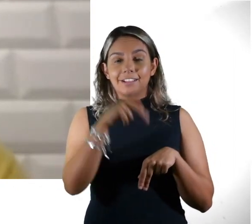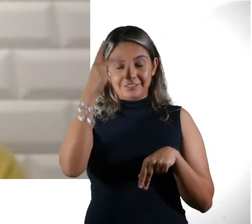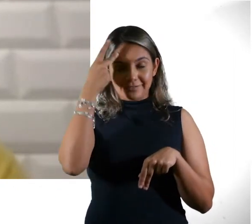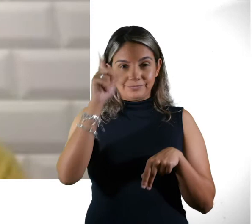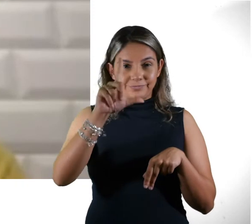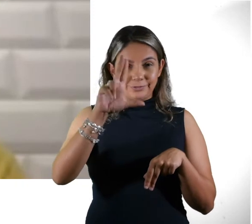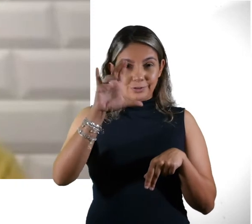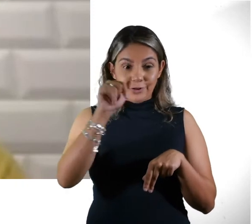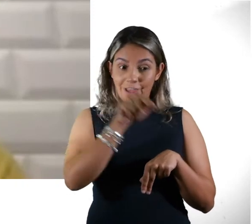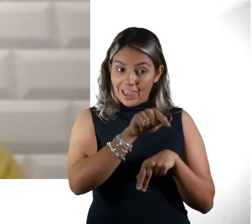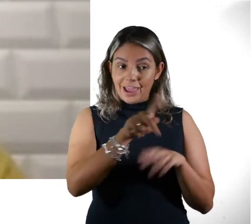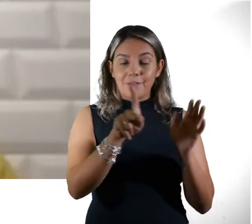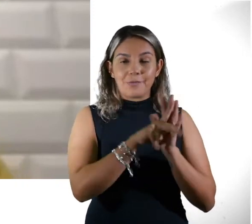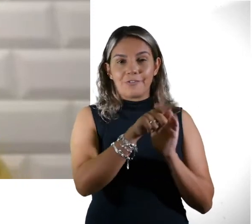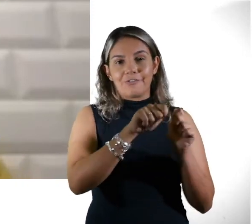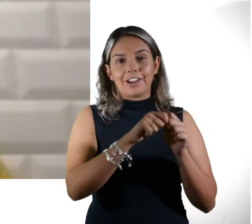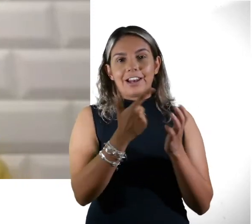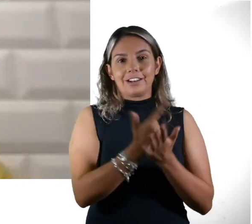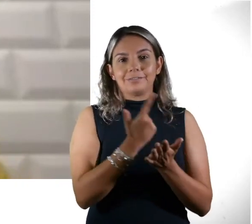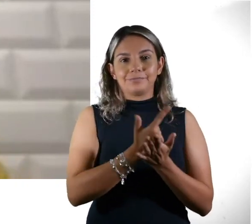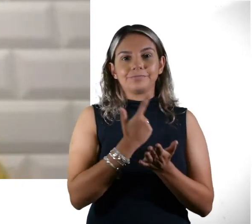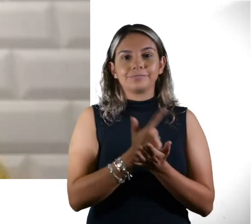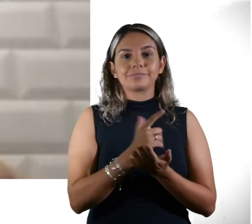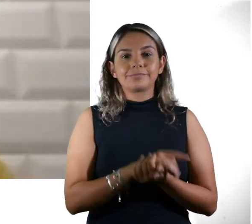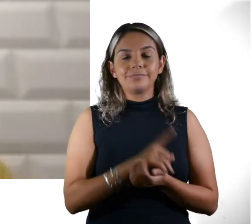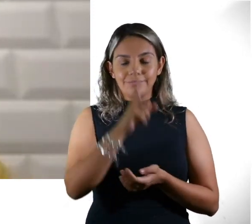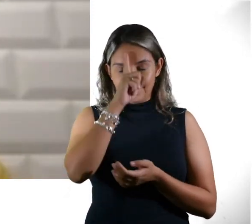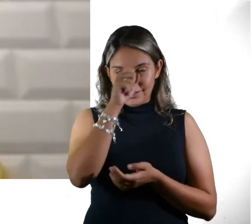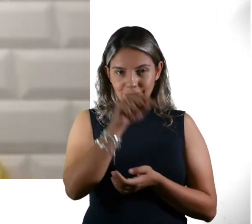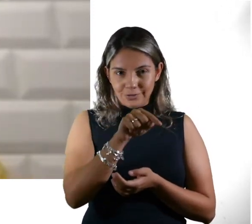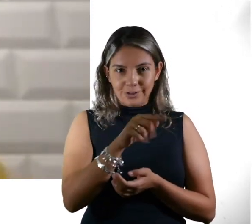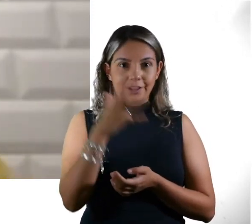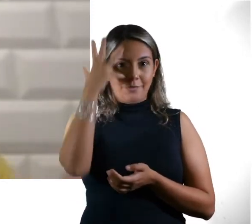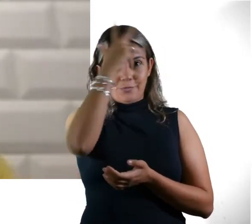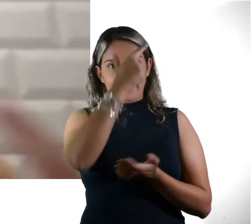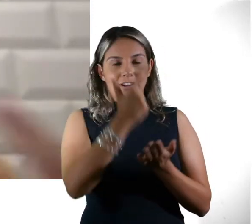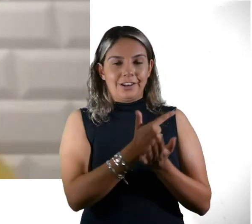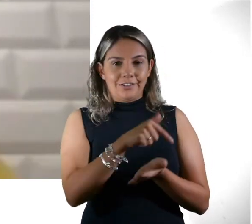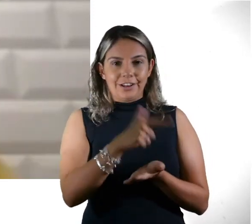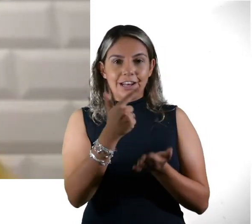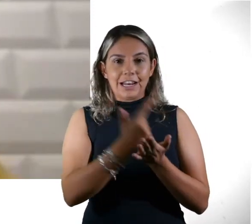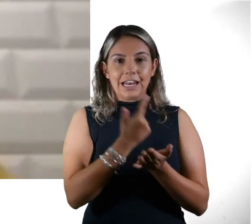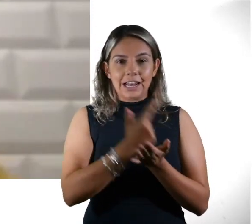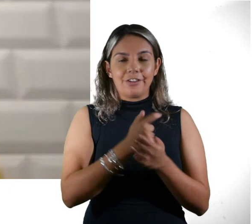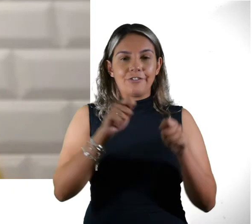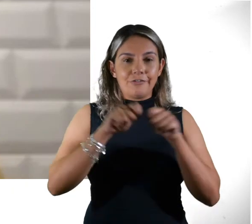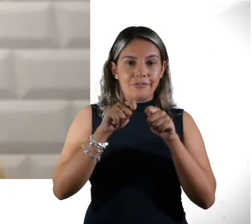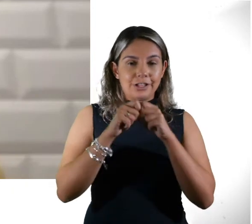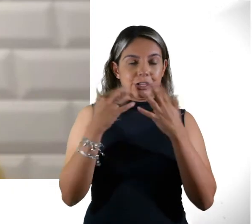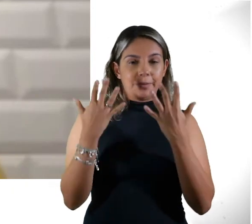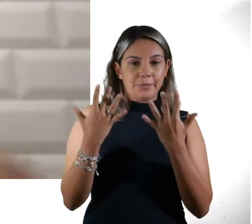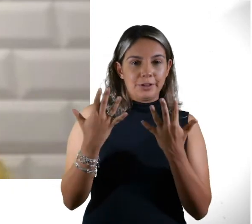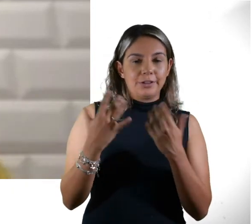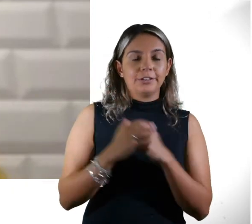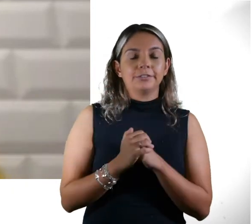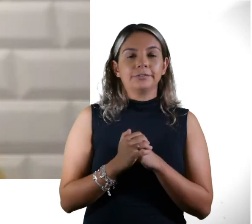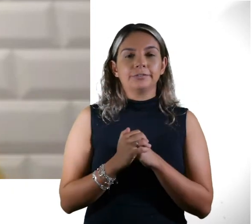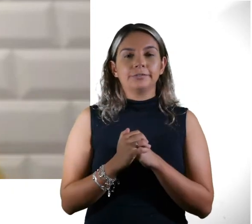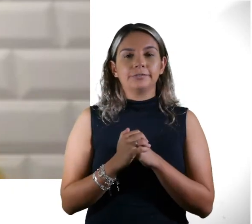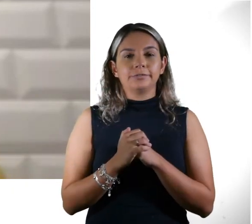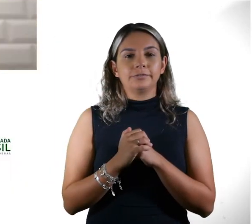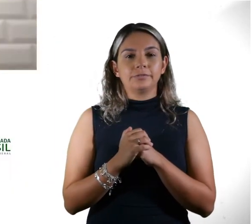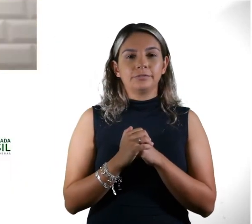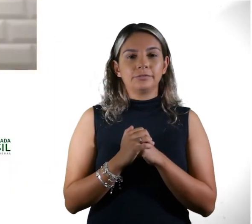a Lúcia, porque ela é que criou a beleza deste livro. São livros feitos à mão, pois é, com